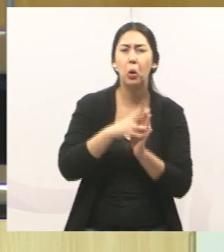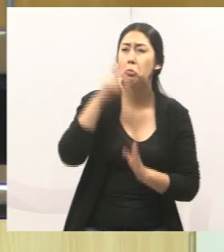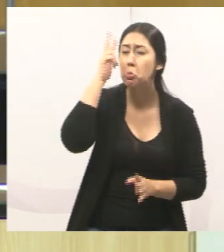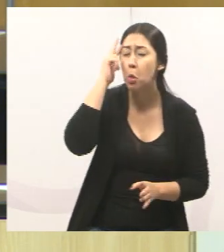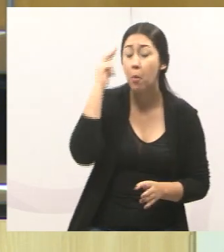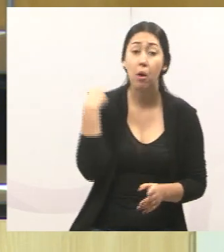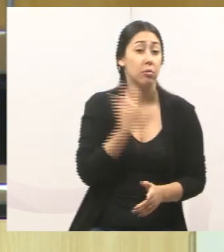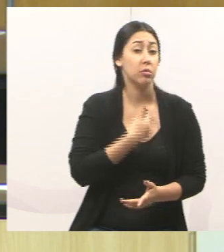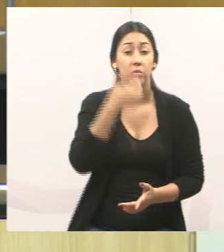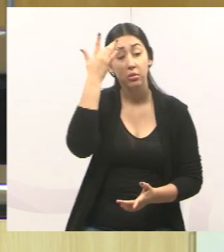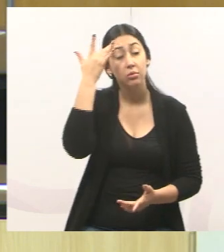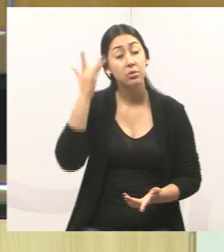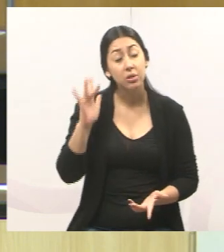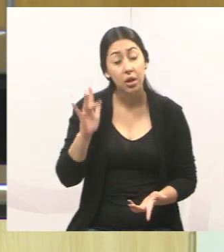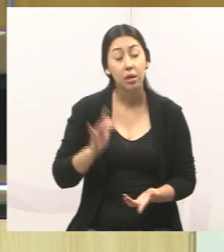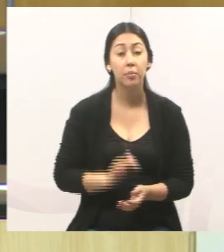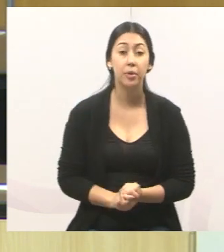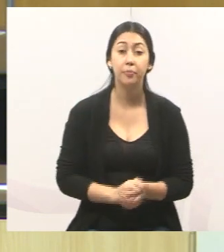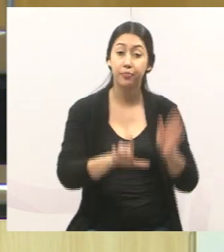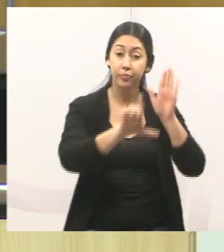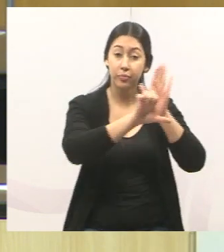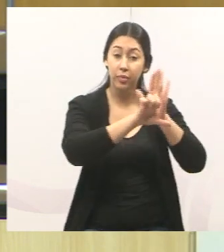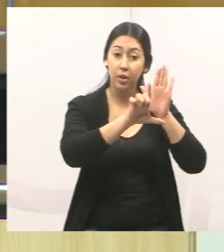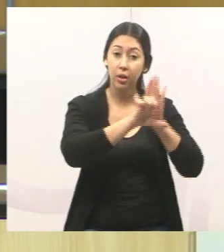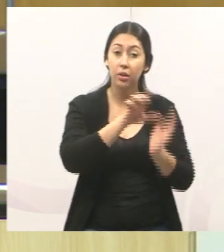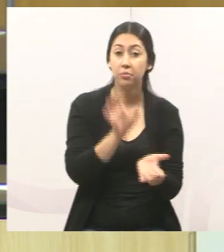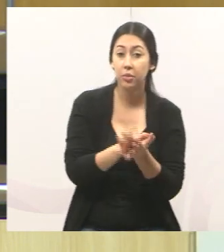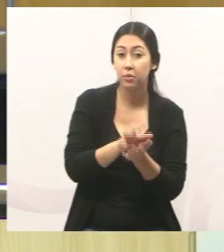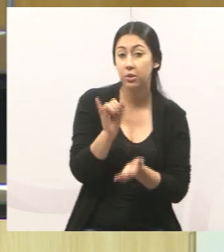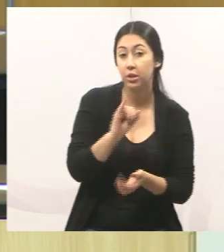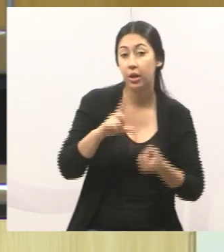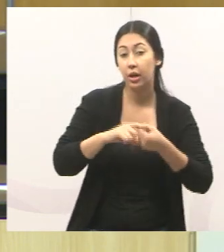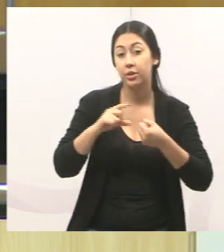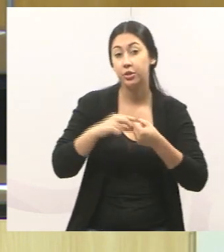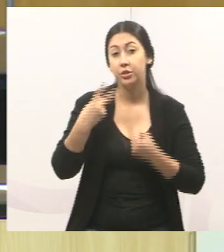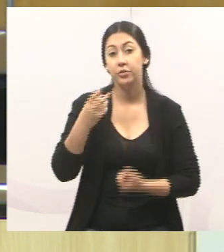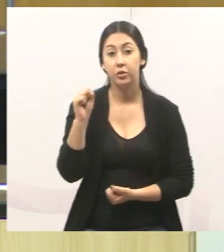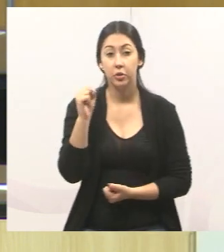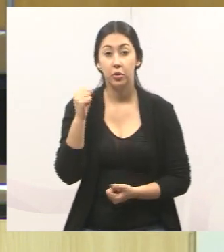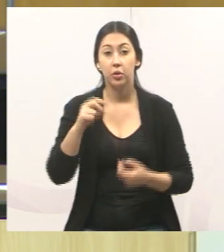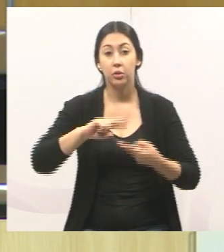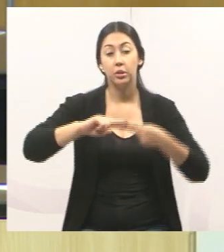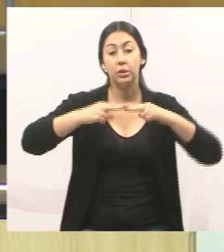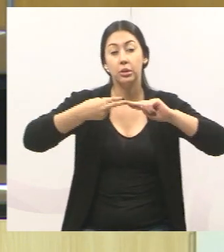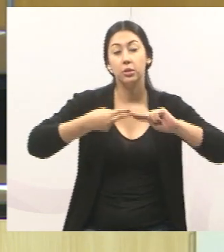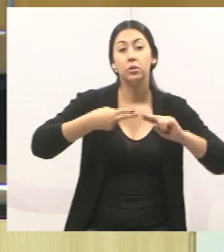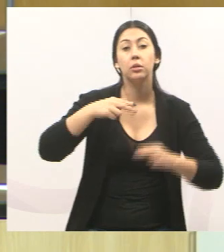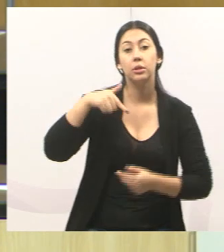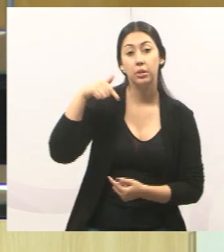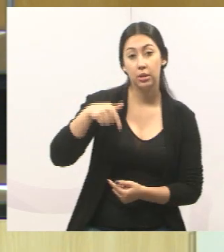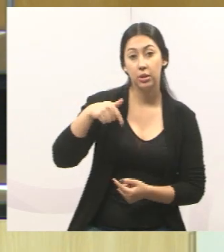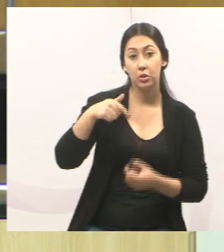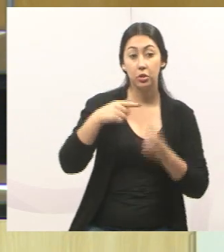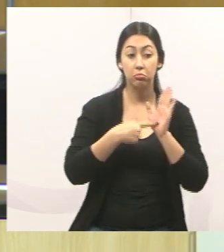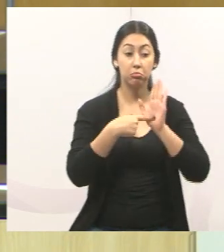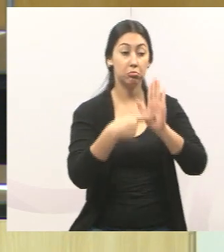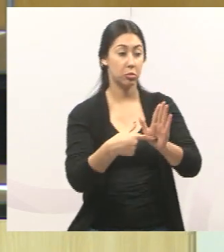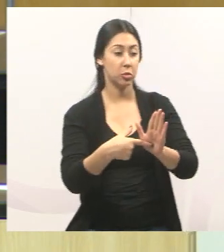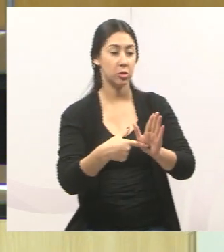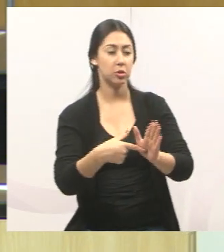Consoante dispõe a Lei Orgânica do Município, o artigo 28, inciso 7, traça o rito de julgamento da